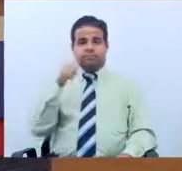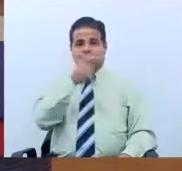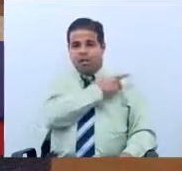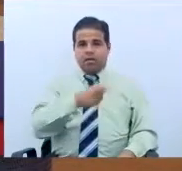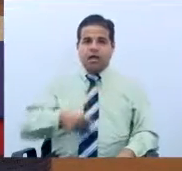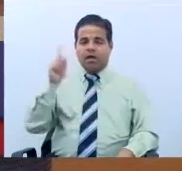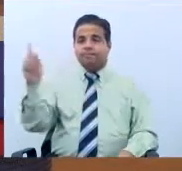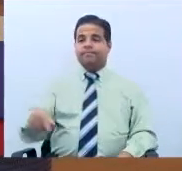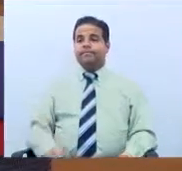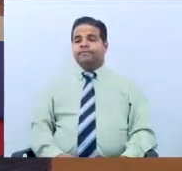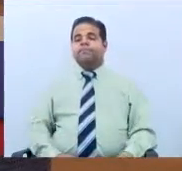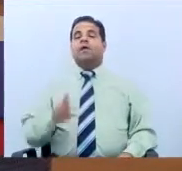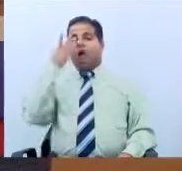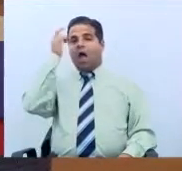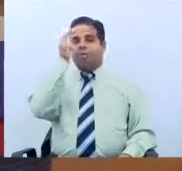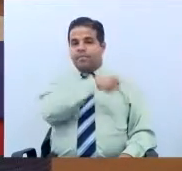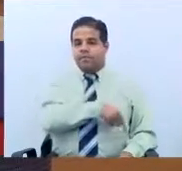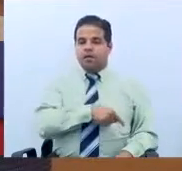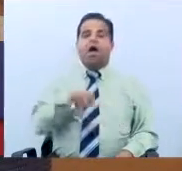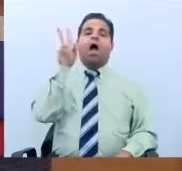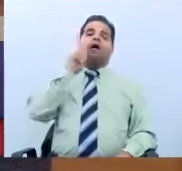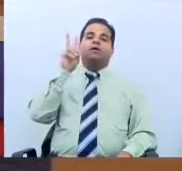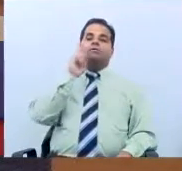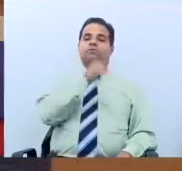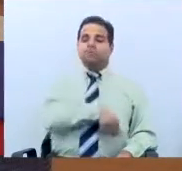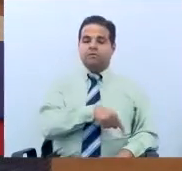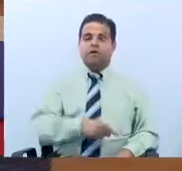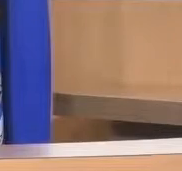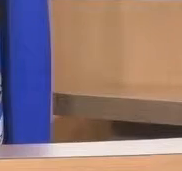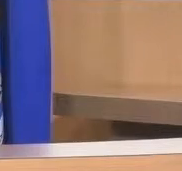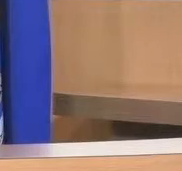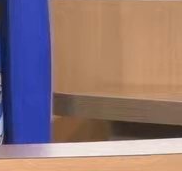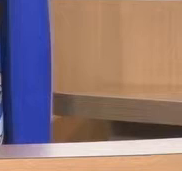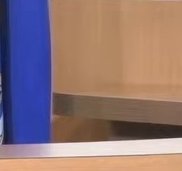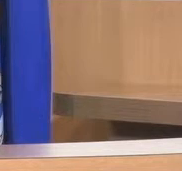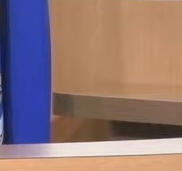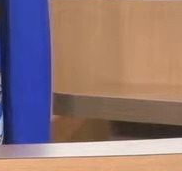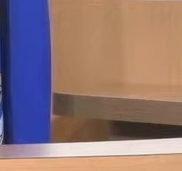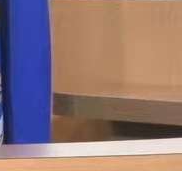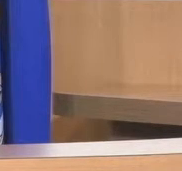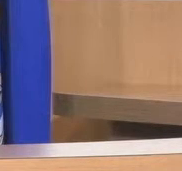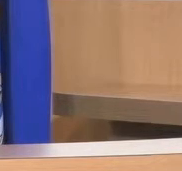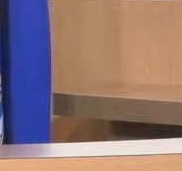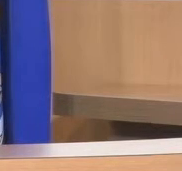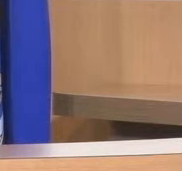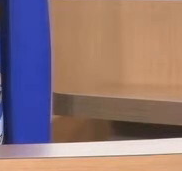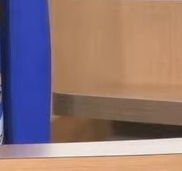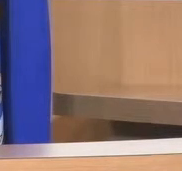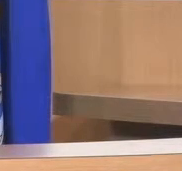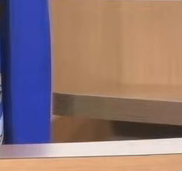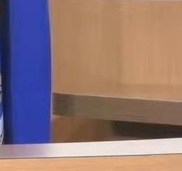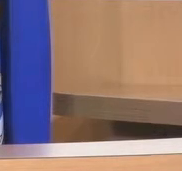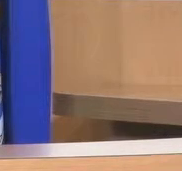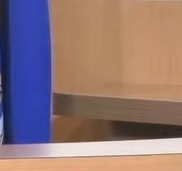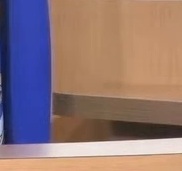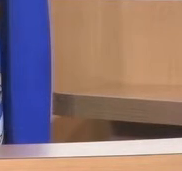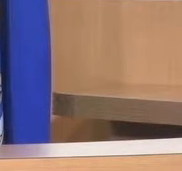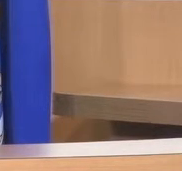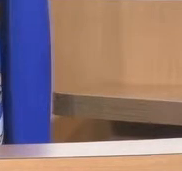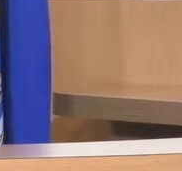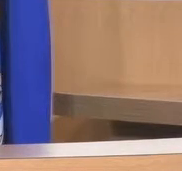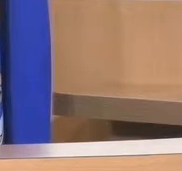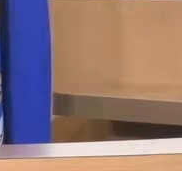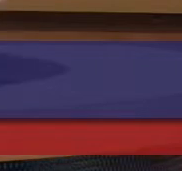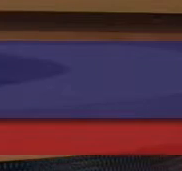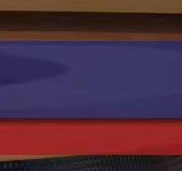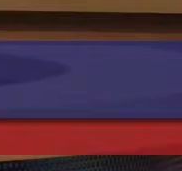Dilma, amanhã a história os condenará. Um texto sobre a pátria também foi lido na